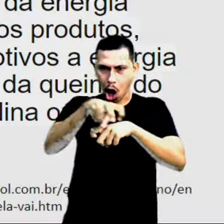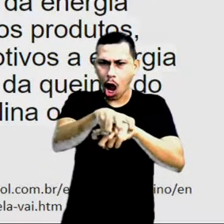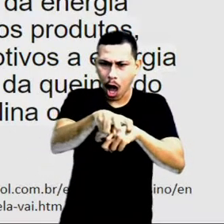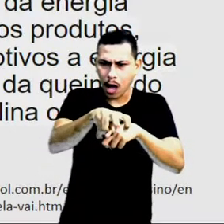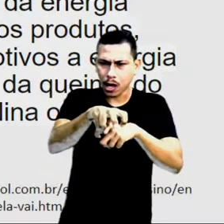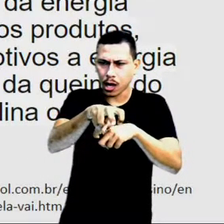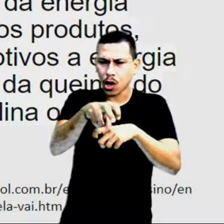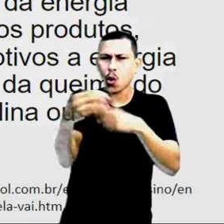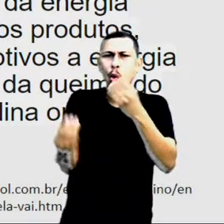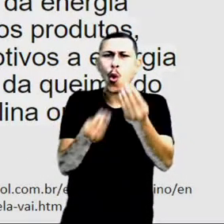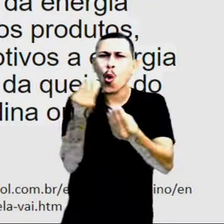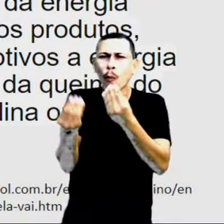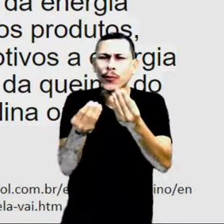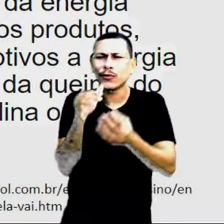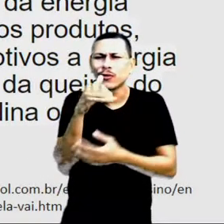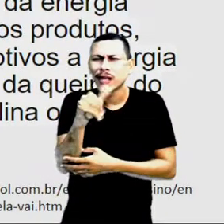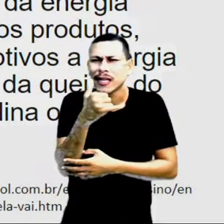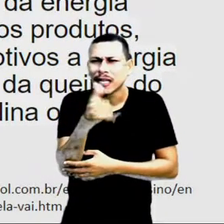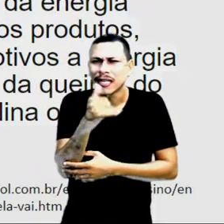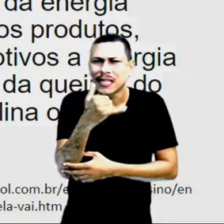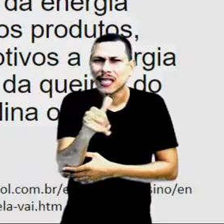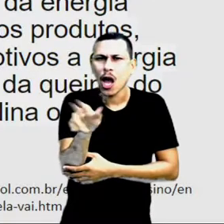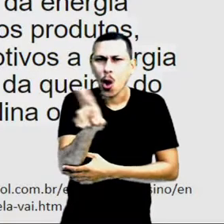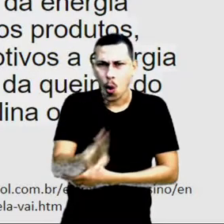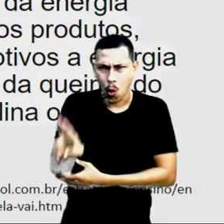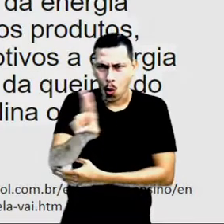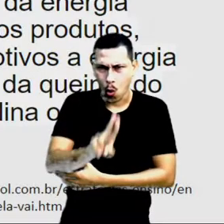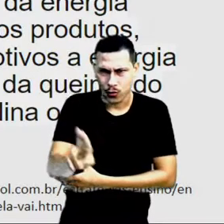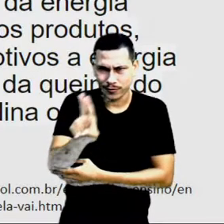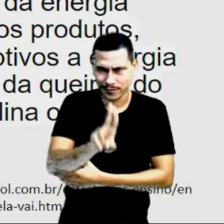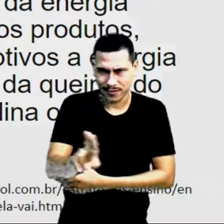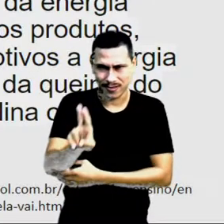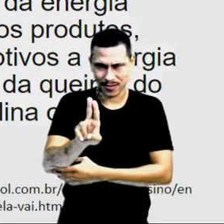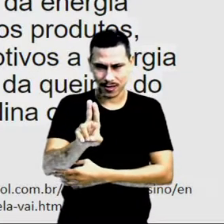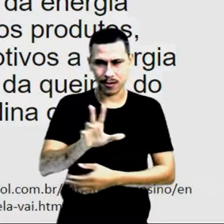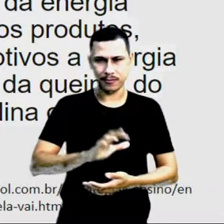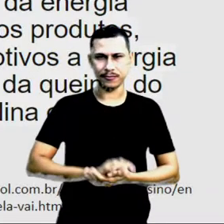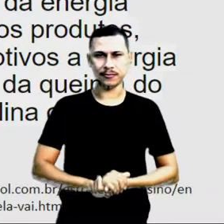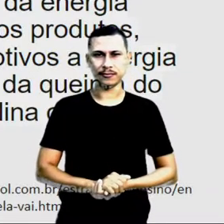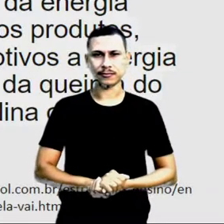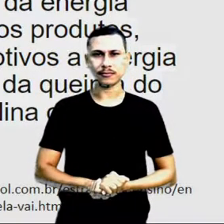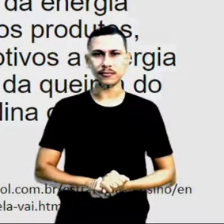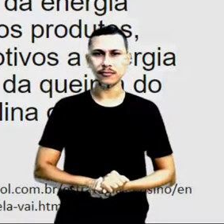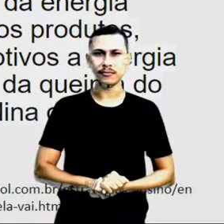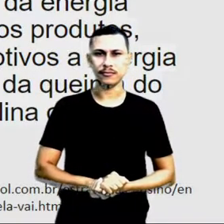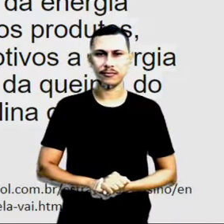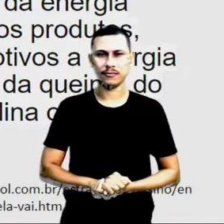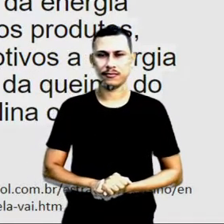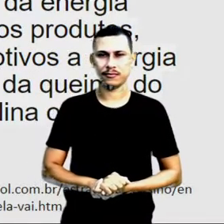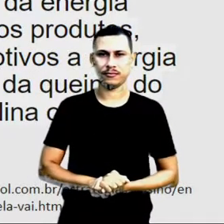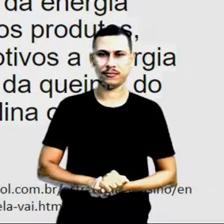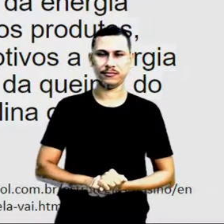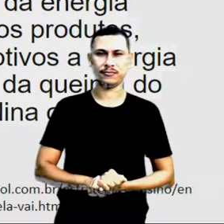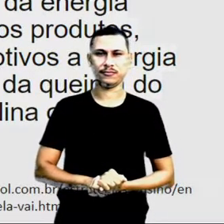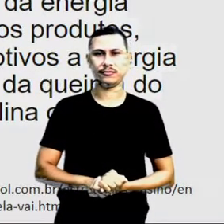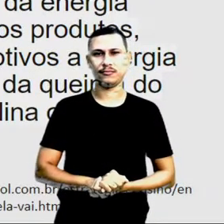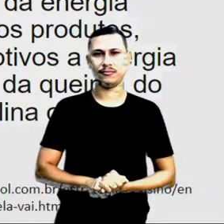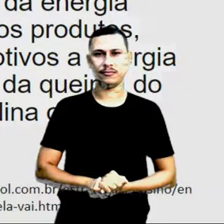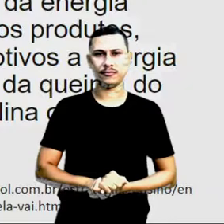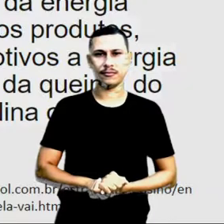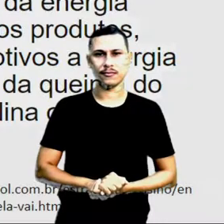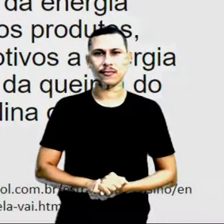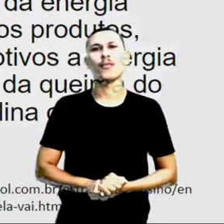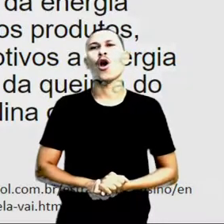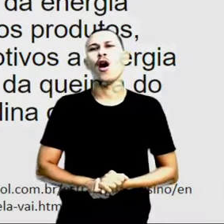energia que utilizamos para vários equipamentos que manuseamos no cotidiano?